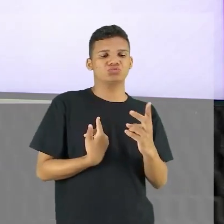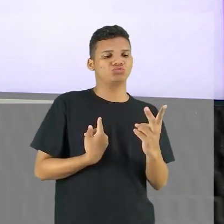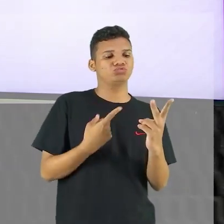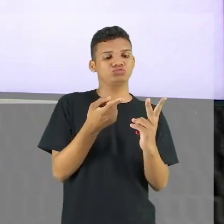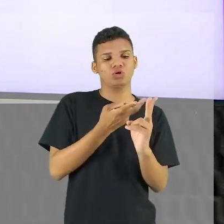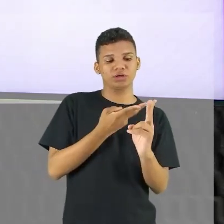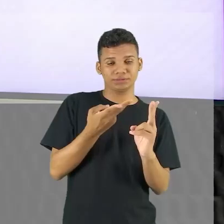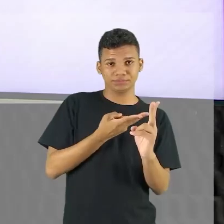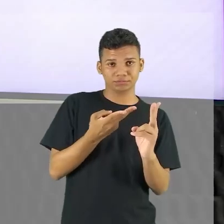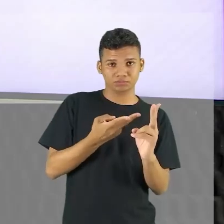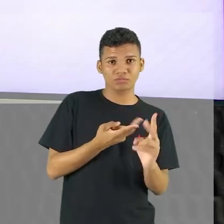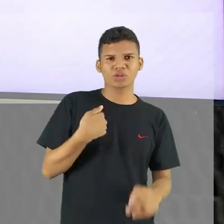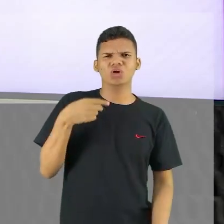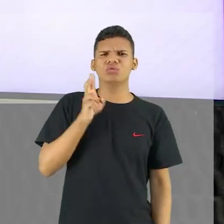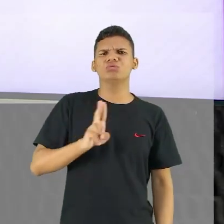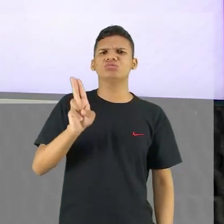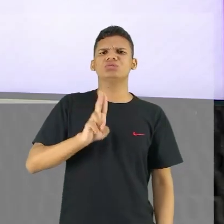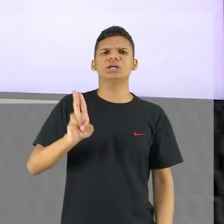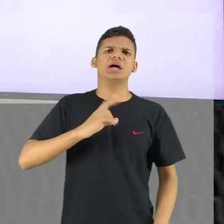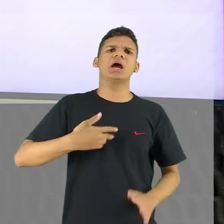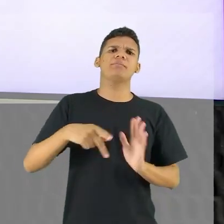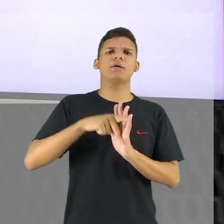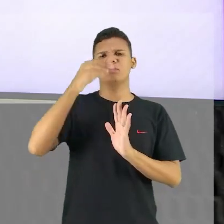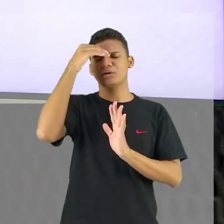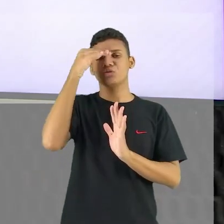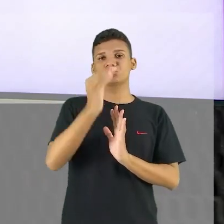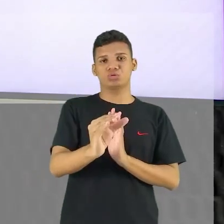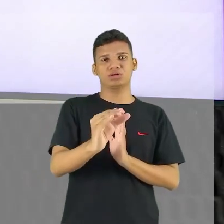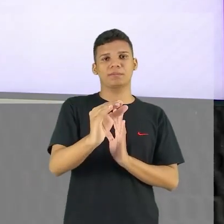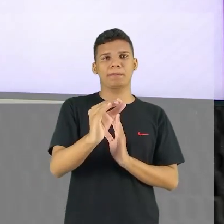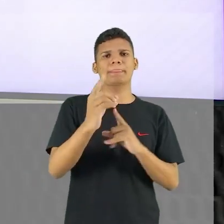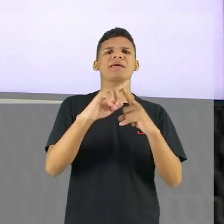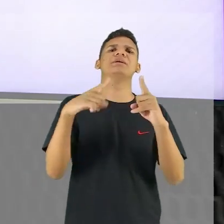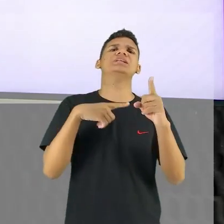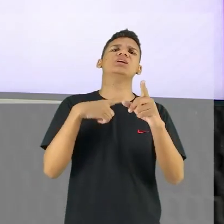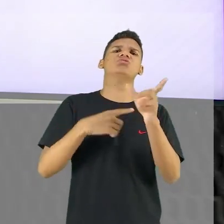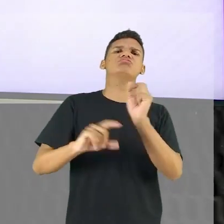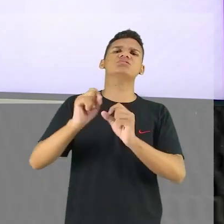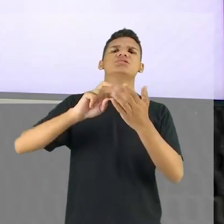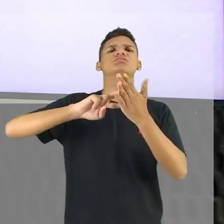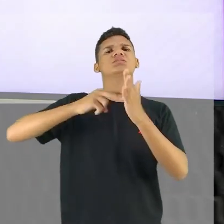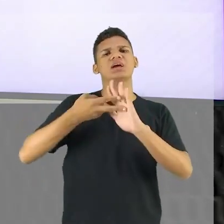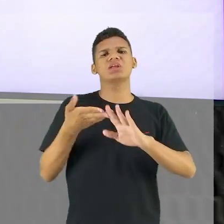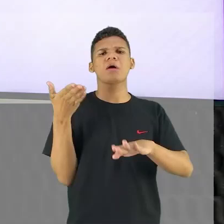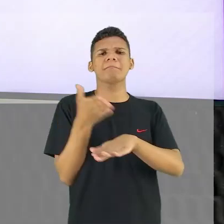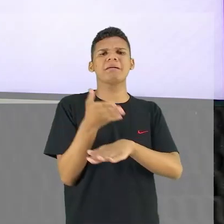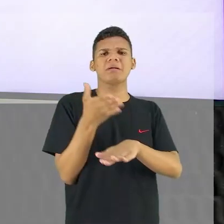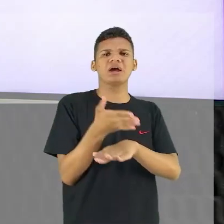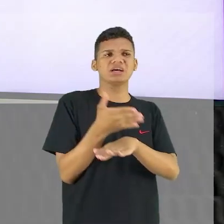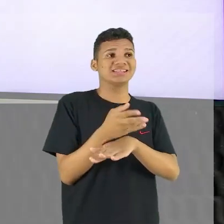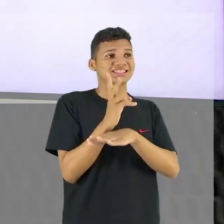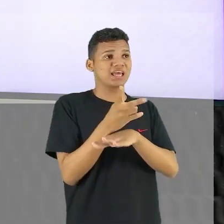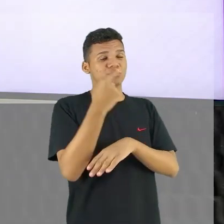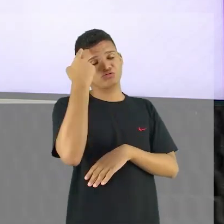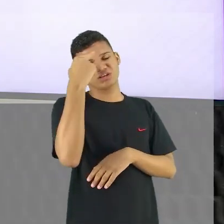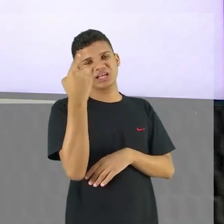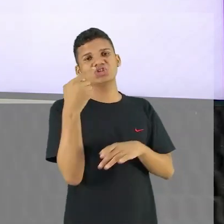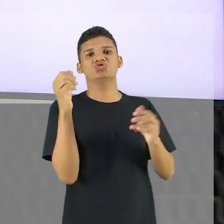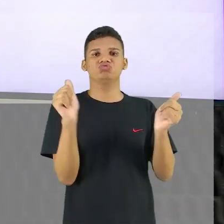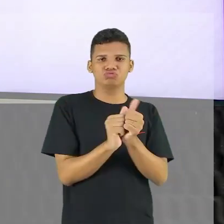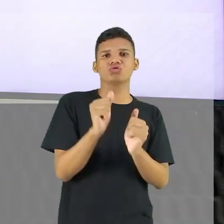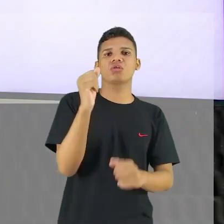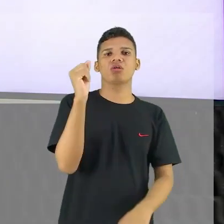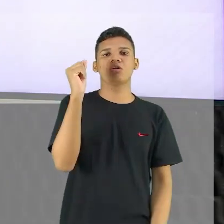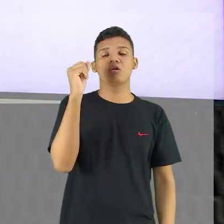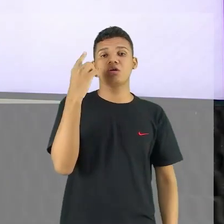idiomas sendo usados por uma cultura que tem a participação frequente tanto do inglês quanto do espanhol.